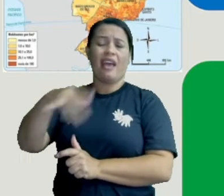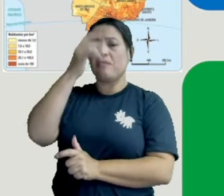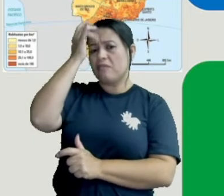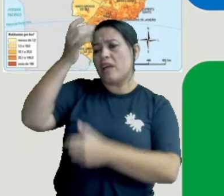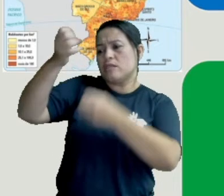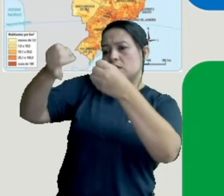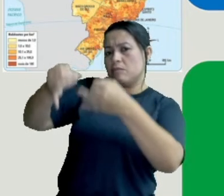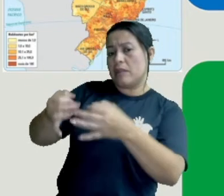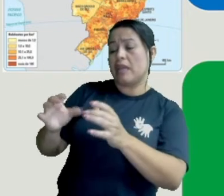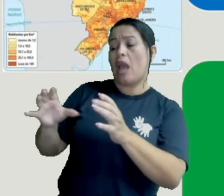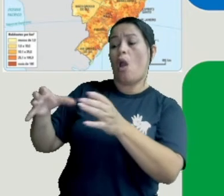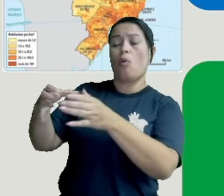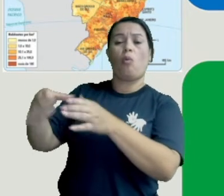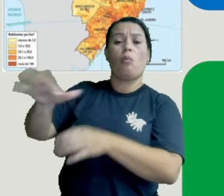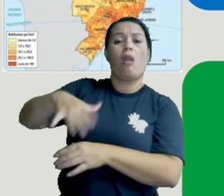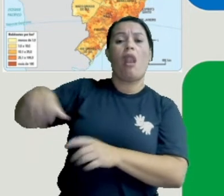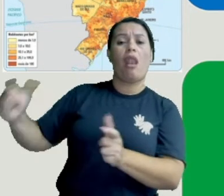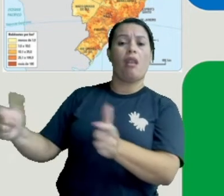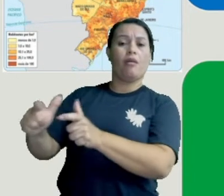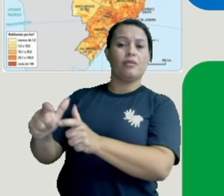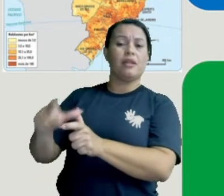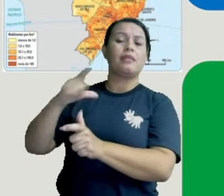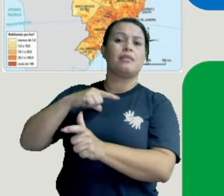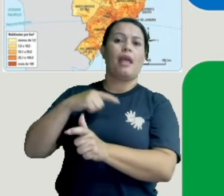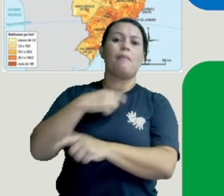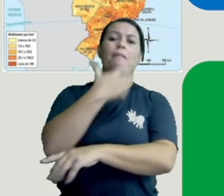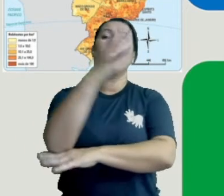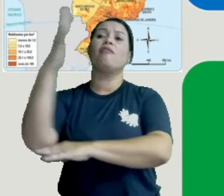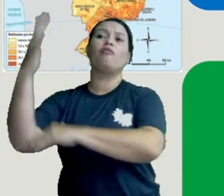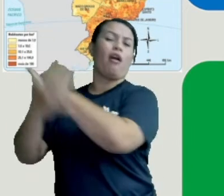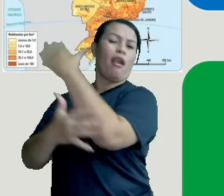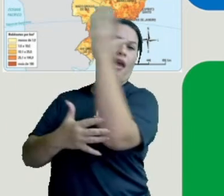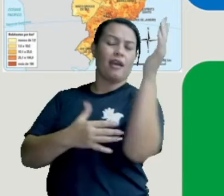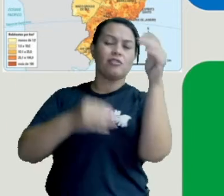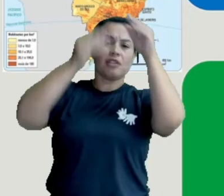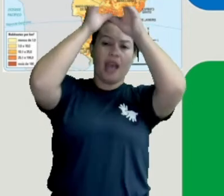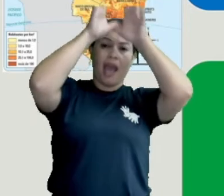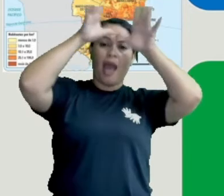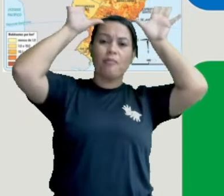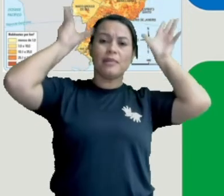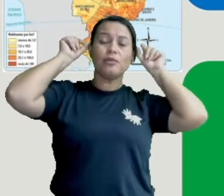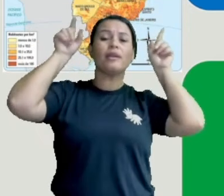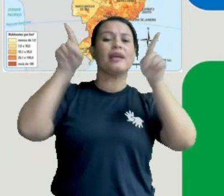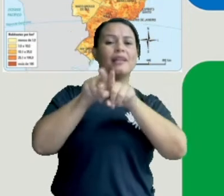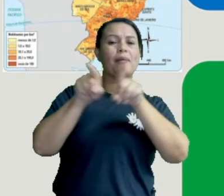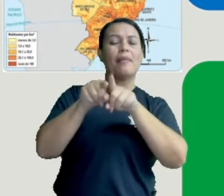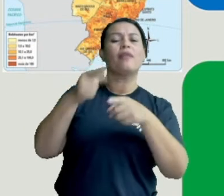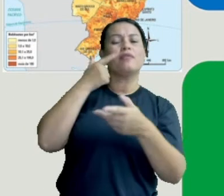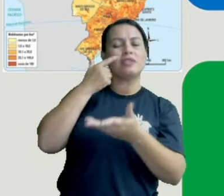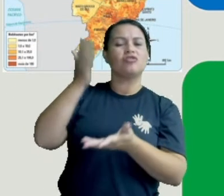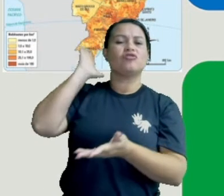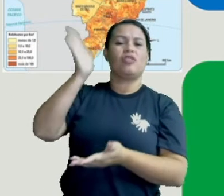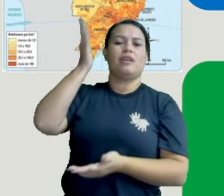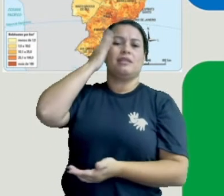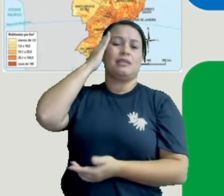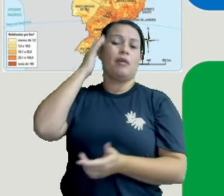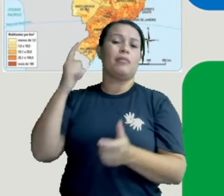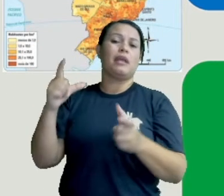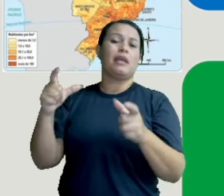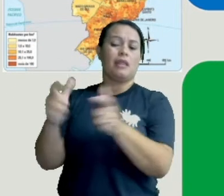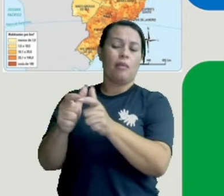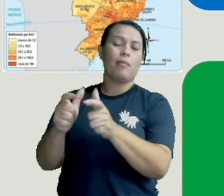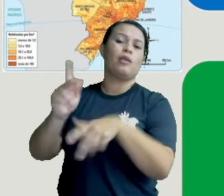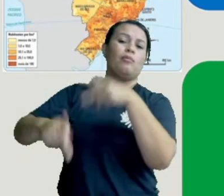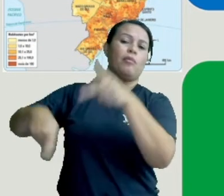o fato da região norte ter uma densa floresta, né, a floresta amazônica, áreas bastante inóspitas, então você teria uma menor